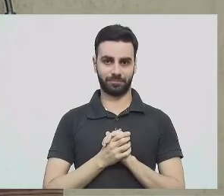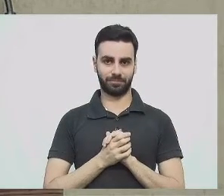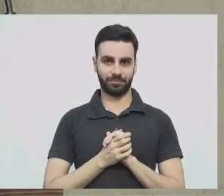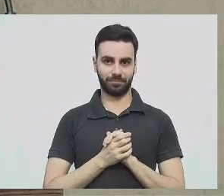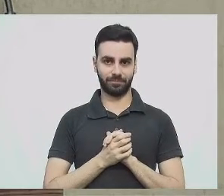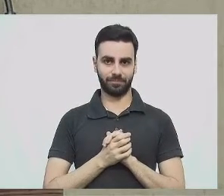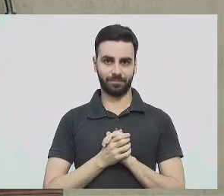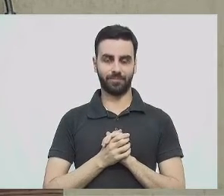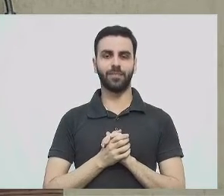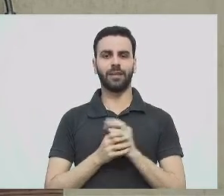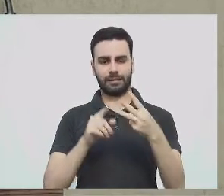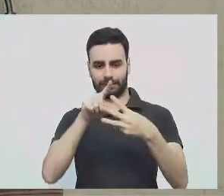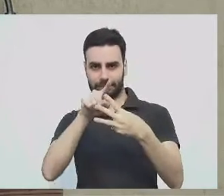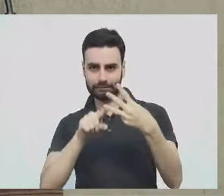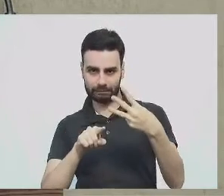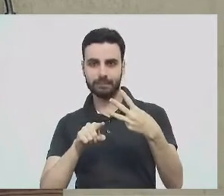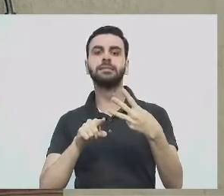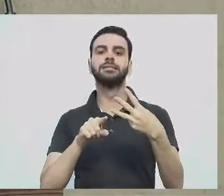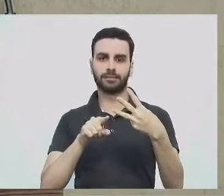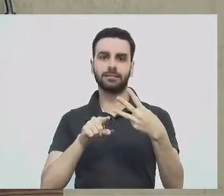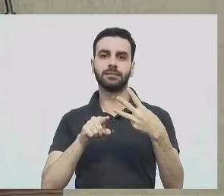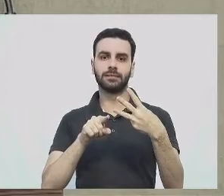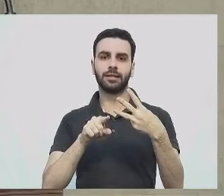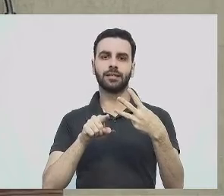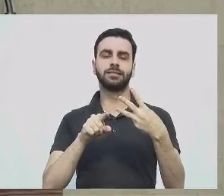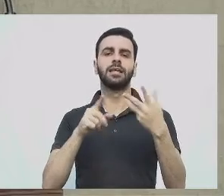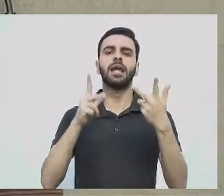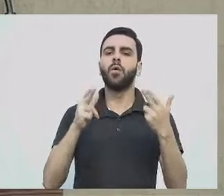não fazer da forma que foi feito conosco aqui.